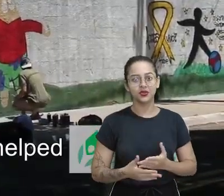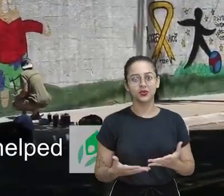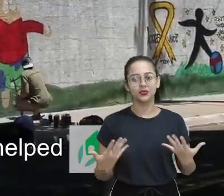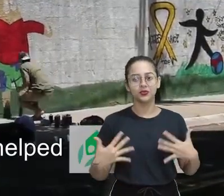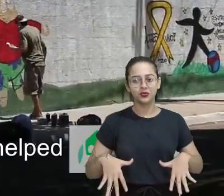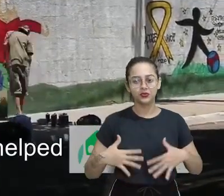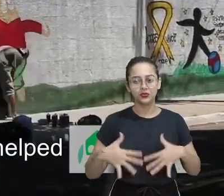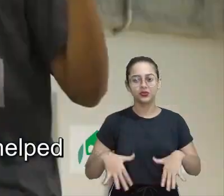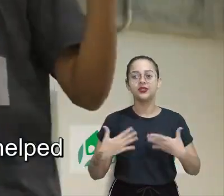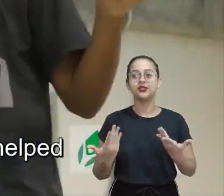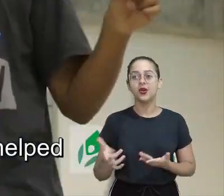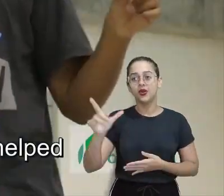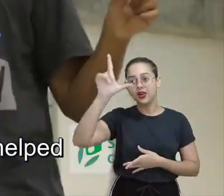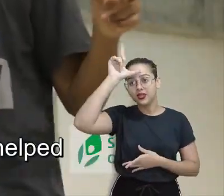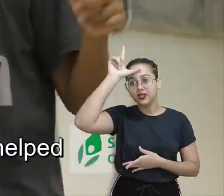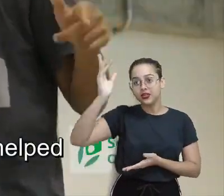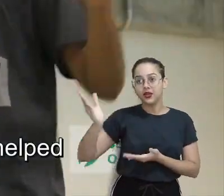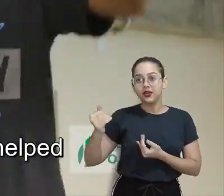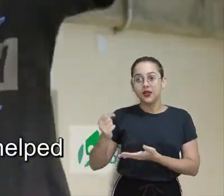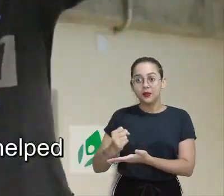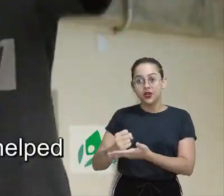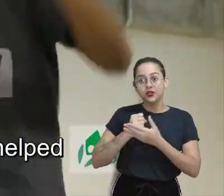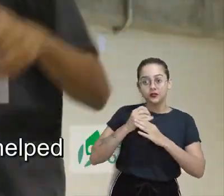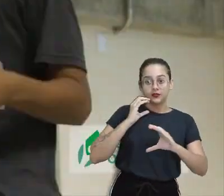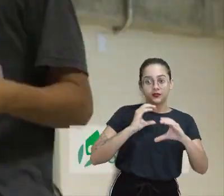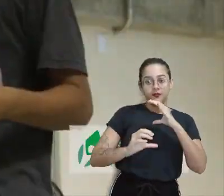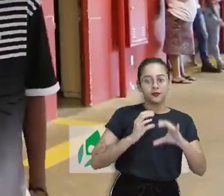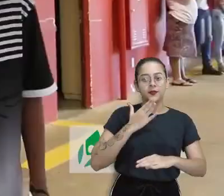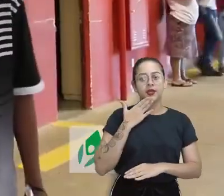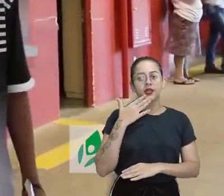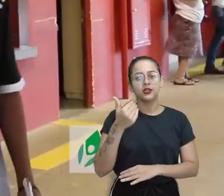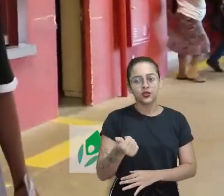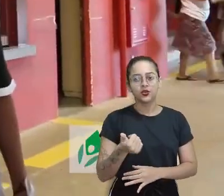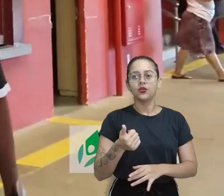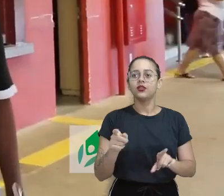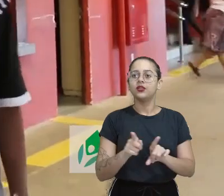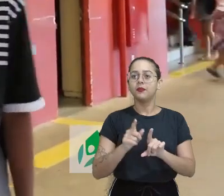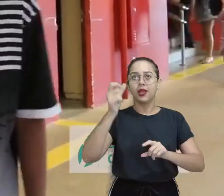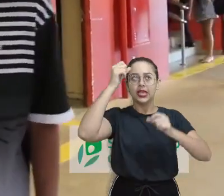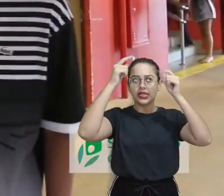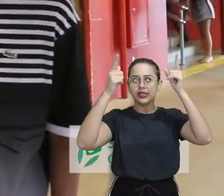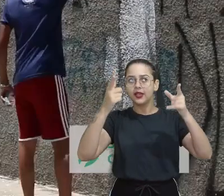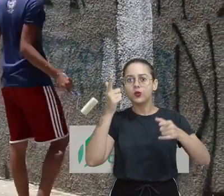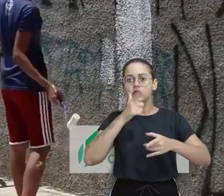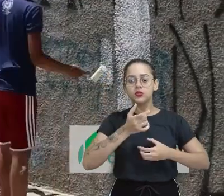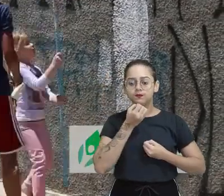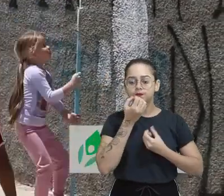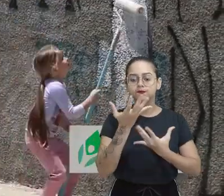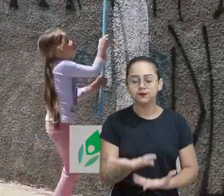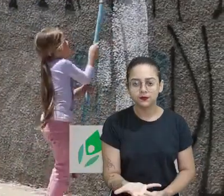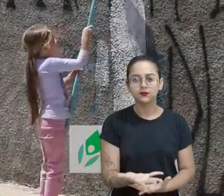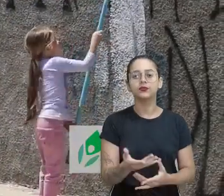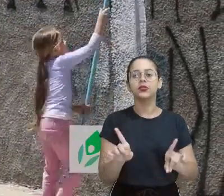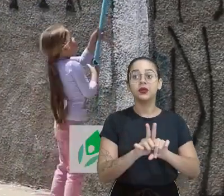O Liderança Juvenil também me ajudou a me comunicar melhor, a expor minhas ideias e ser um líder melhor.